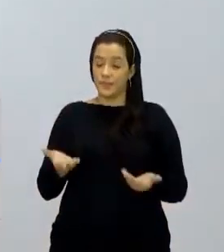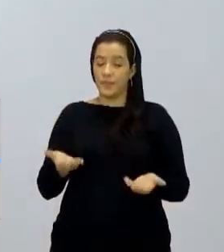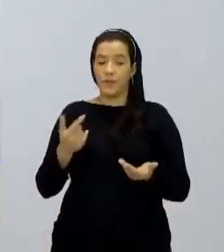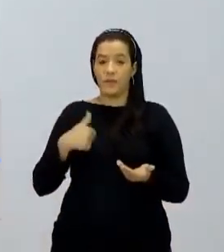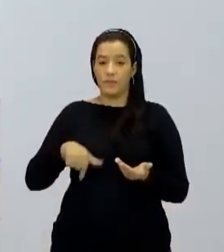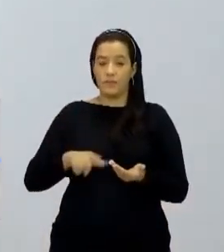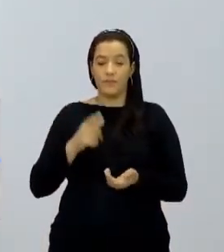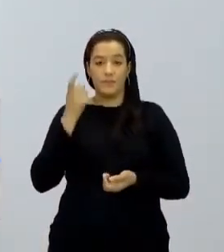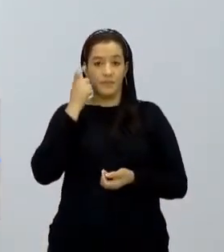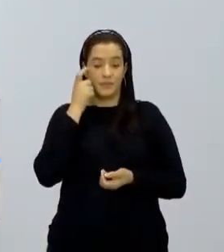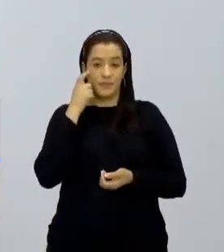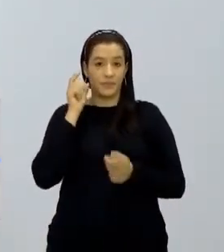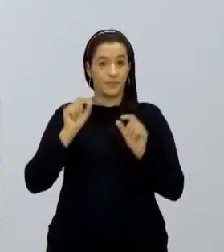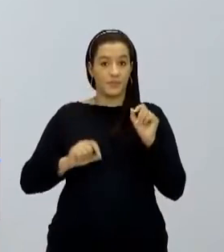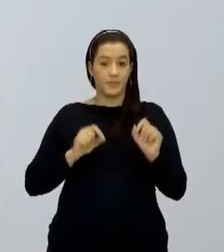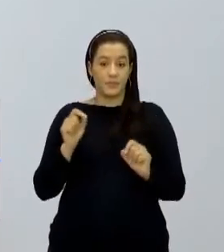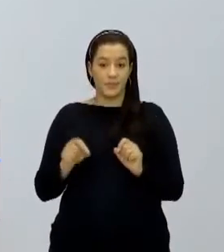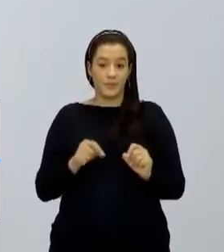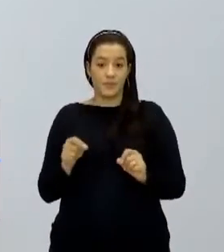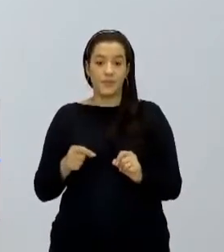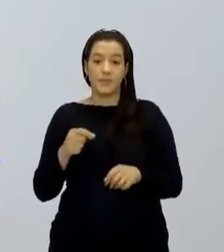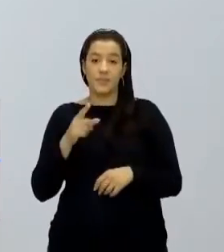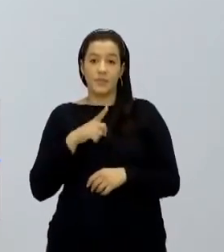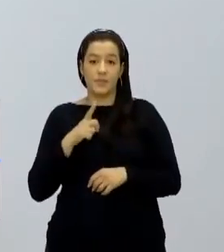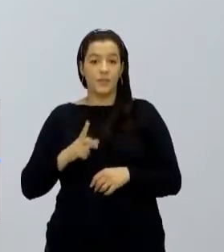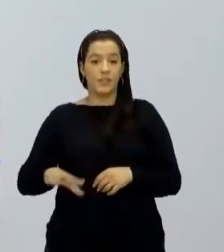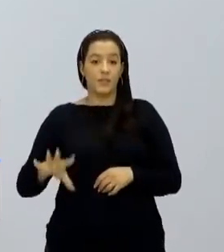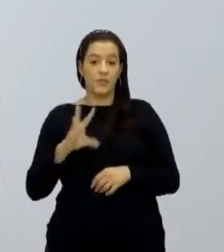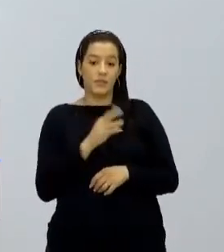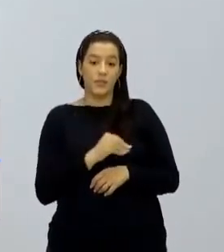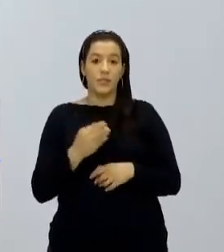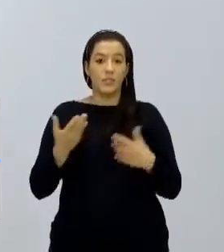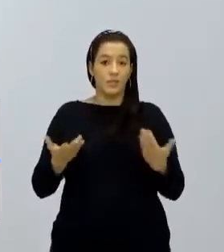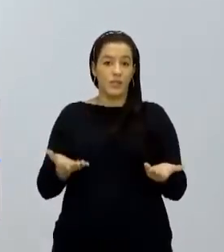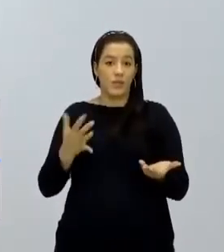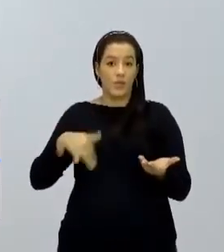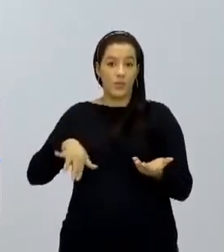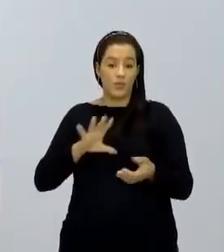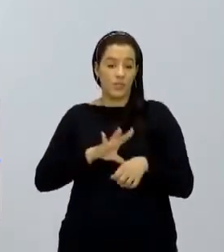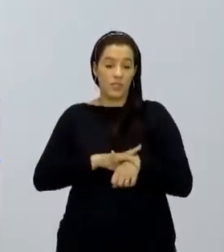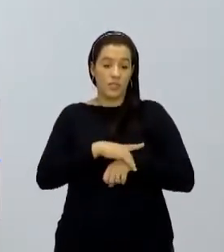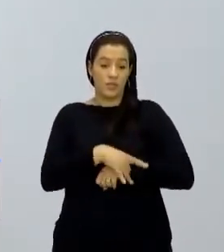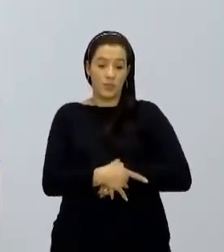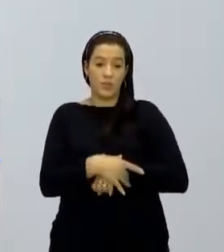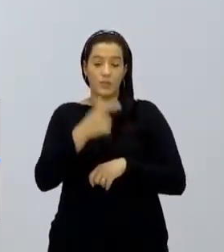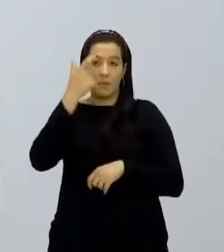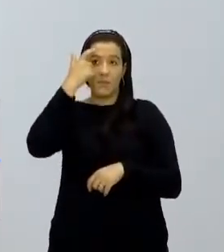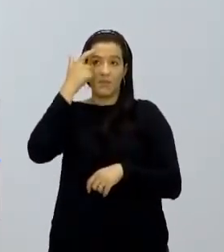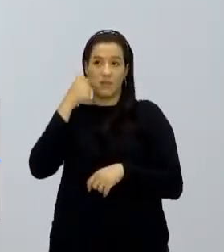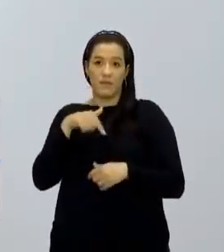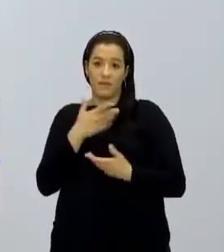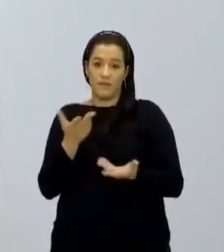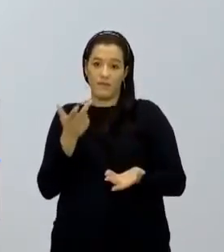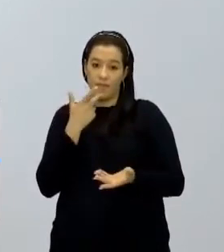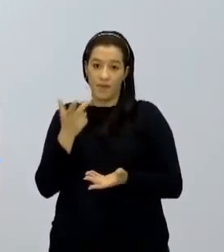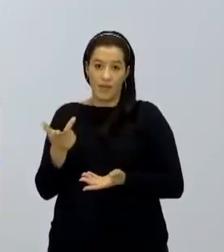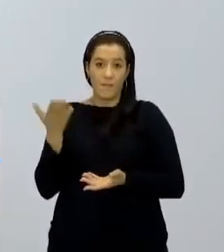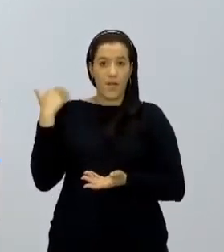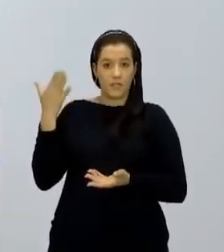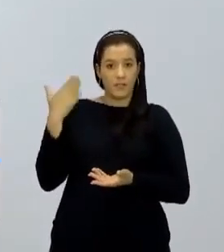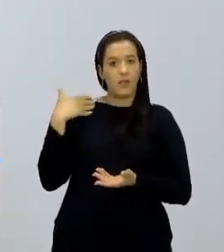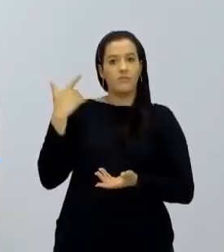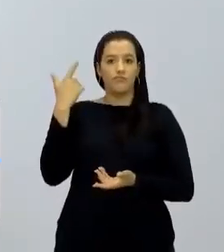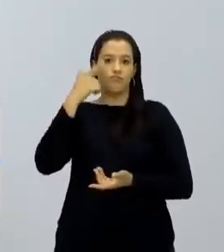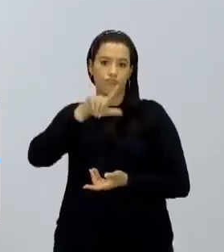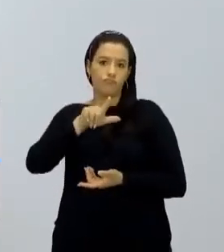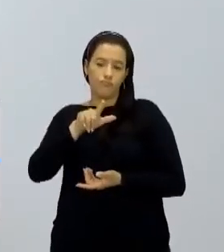é lógico, né, que é meio, eu acho que é muito inseguro você simplesmente fazer dessa forma simples. Dava certo, tá? Pelo